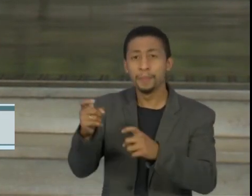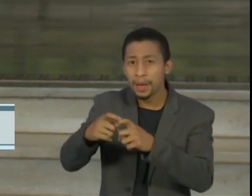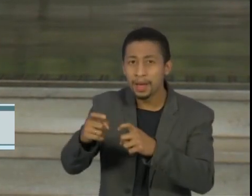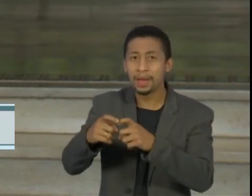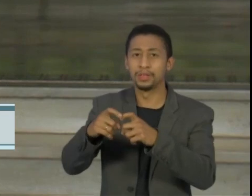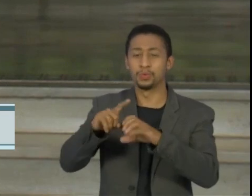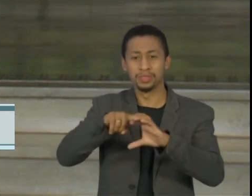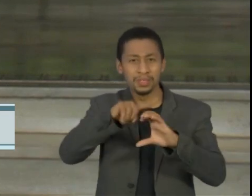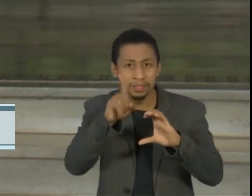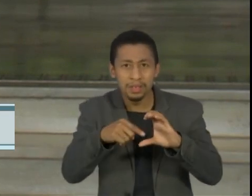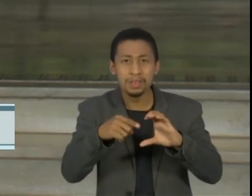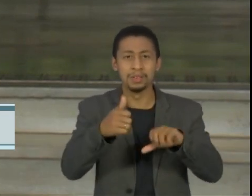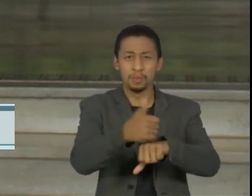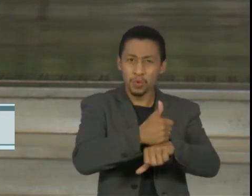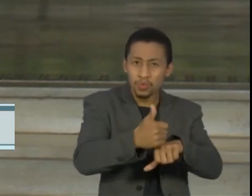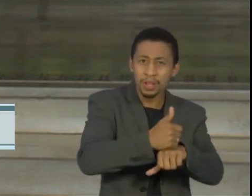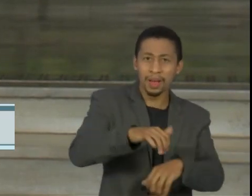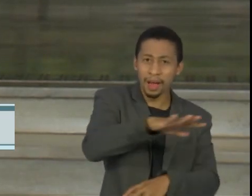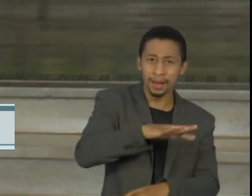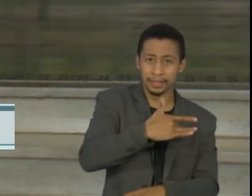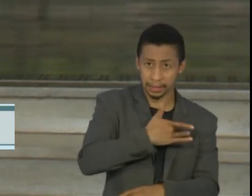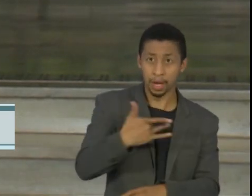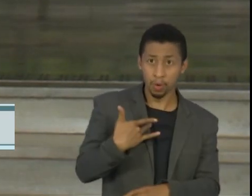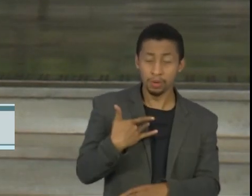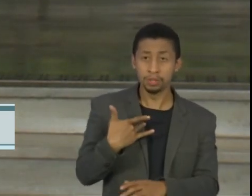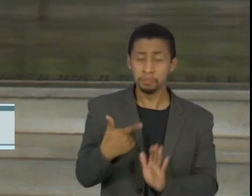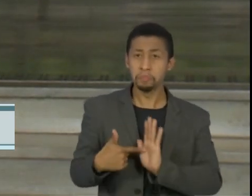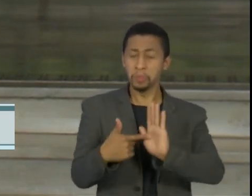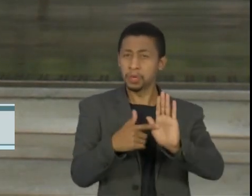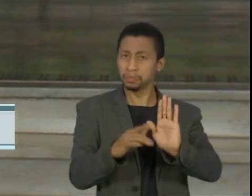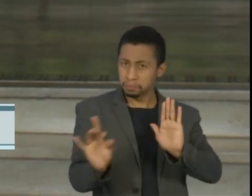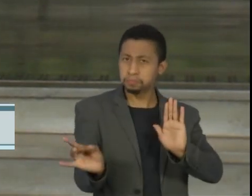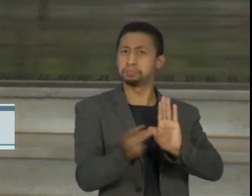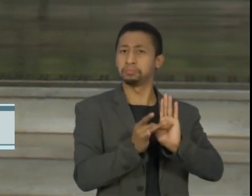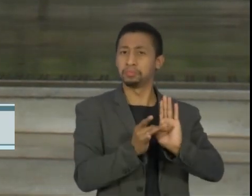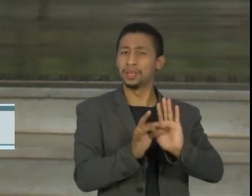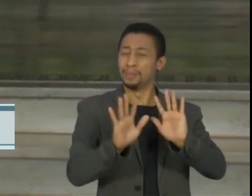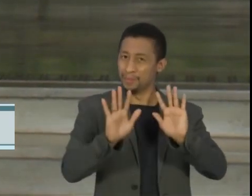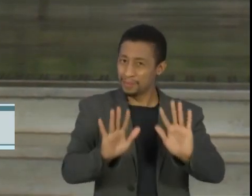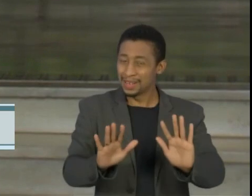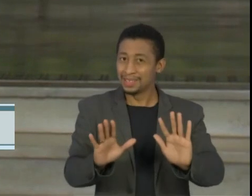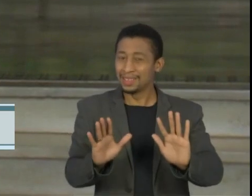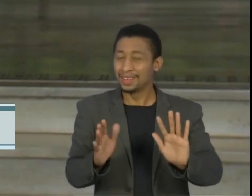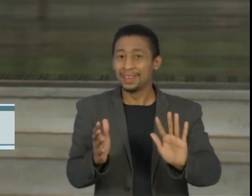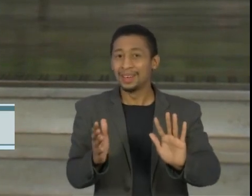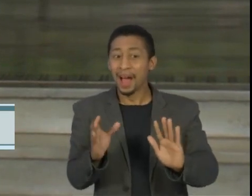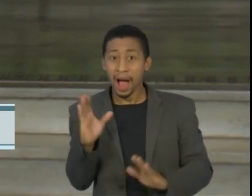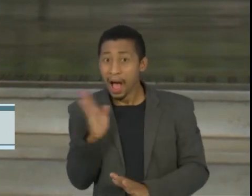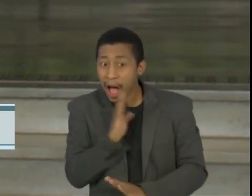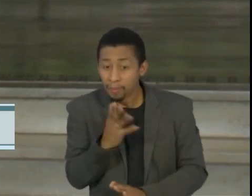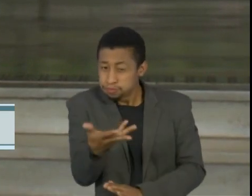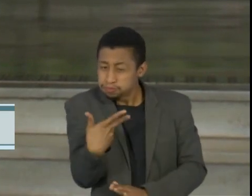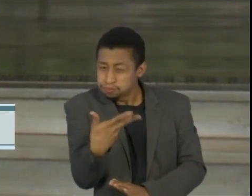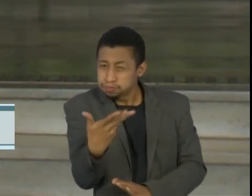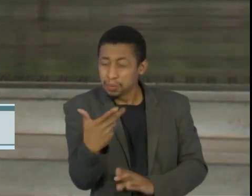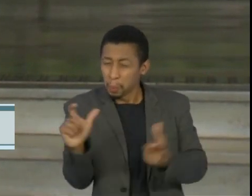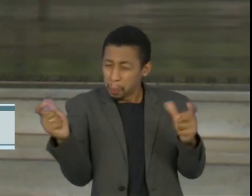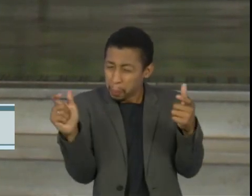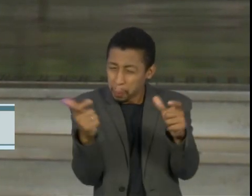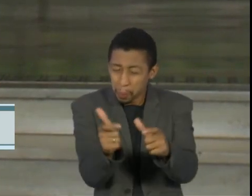reconhecem isso. Poderia ser mais rápido? Poderia, mas nem sempre as condições permitem que essa velocidade